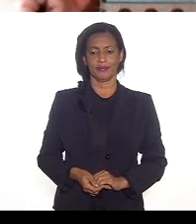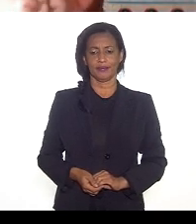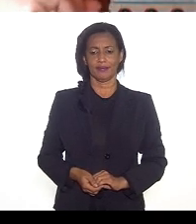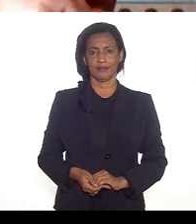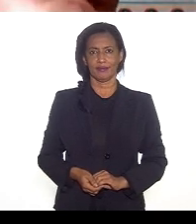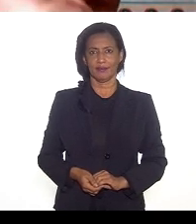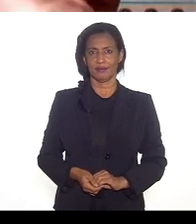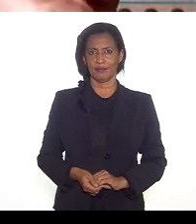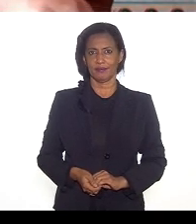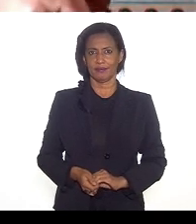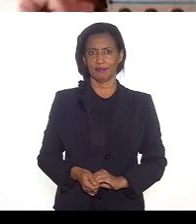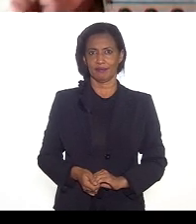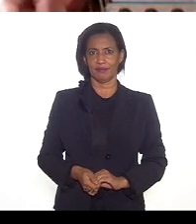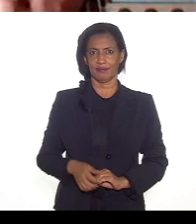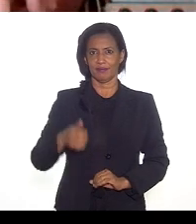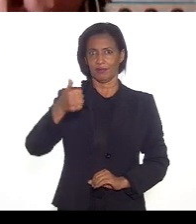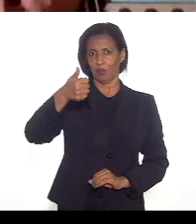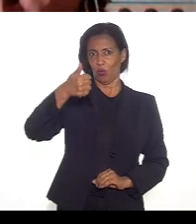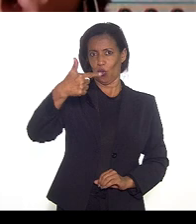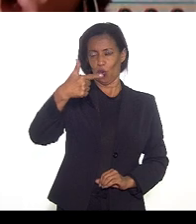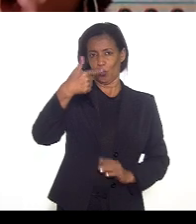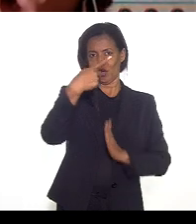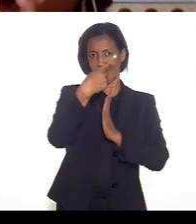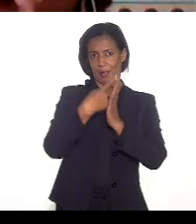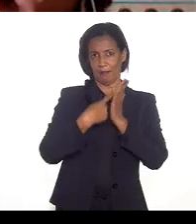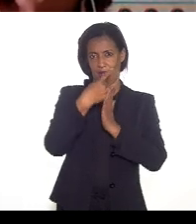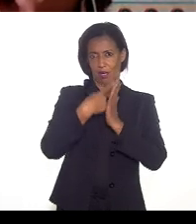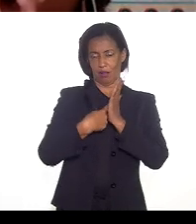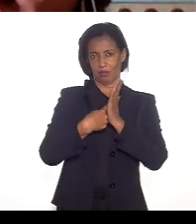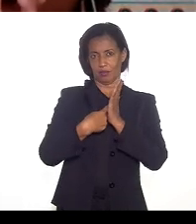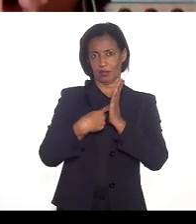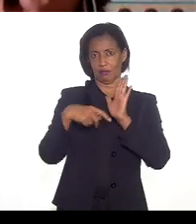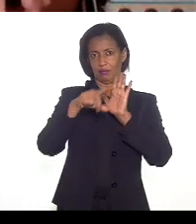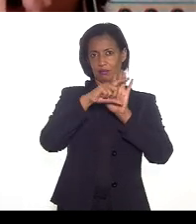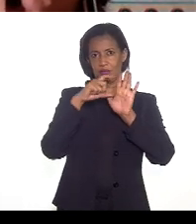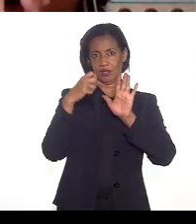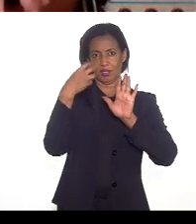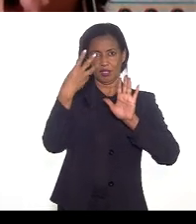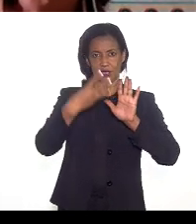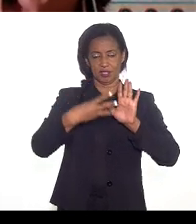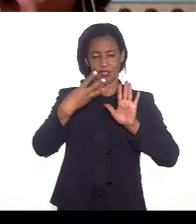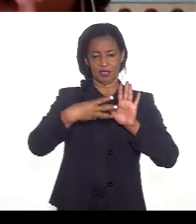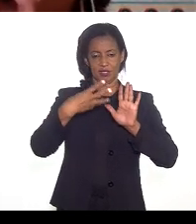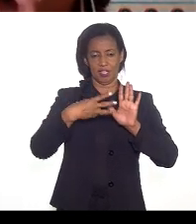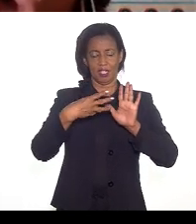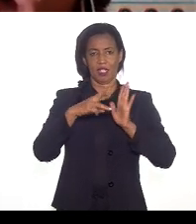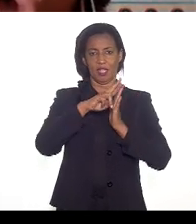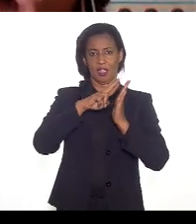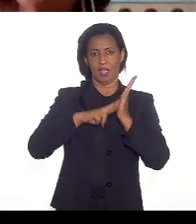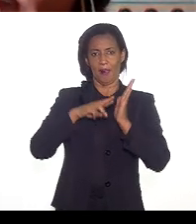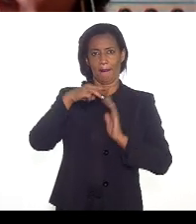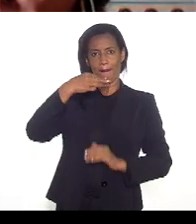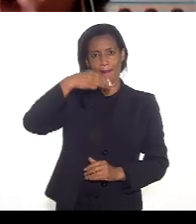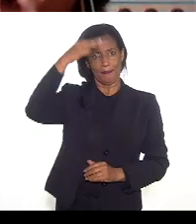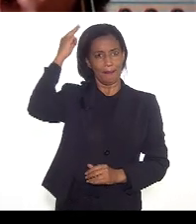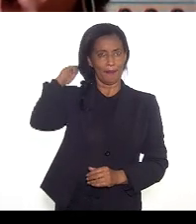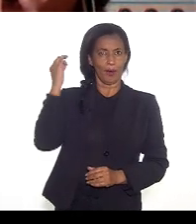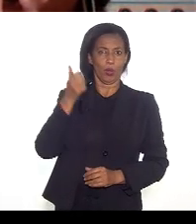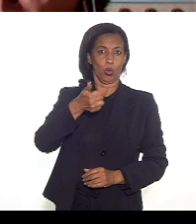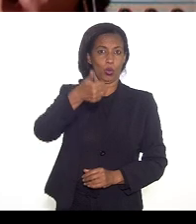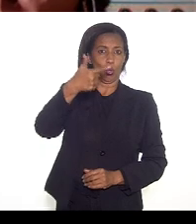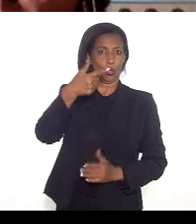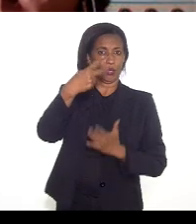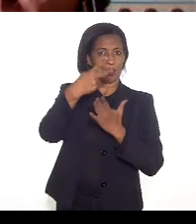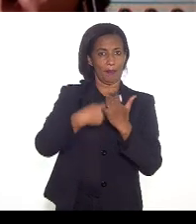Então, 12 da pauta, o item 3... Constitucionalidade, legalidade e juridicidade, relator deputado Márcio Pacheco, 12 da